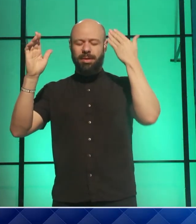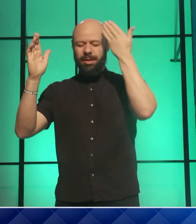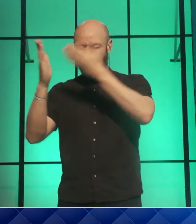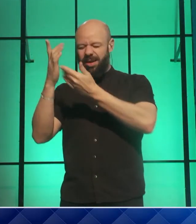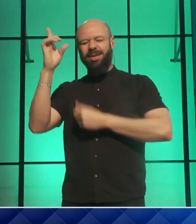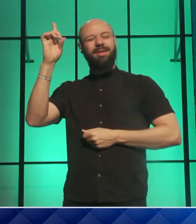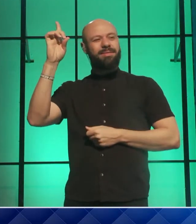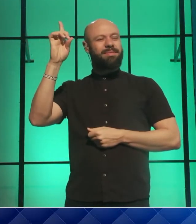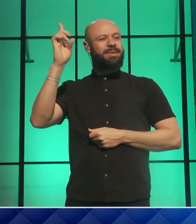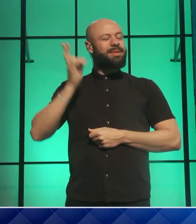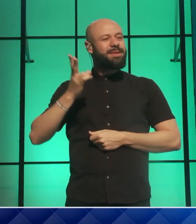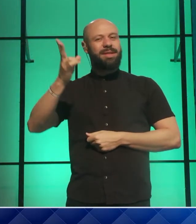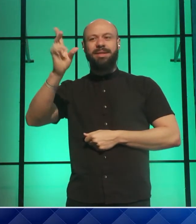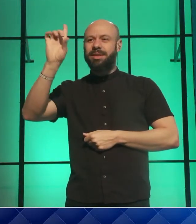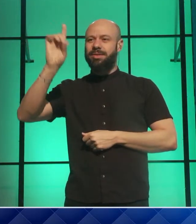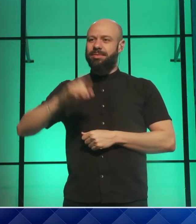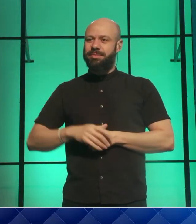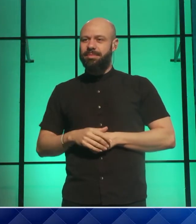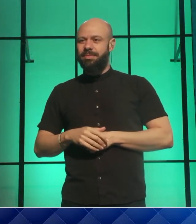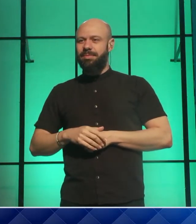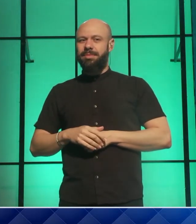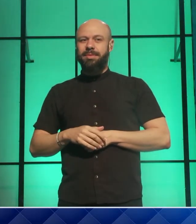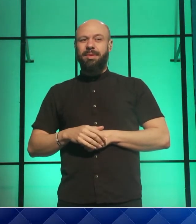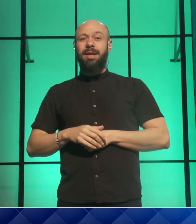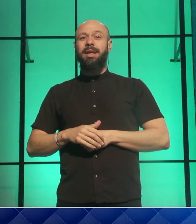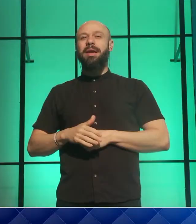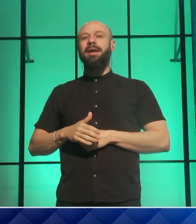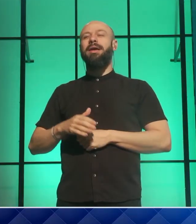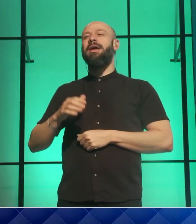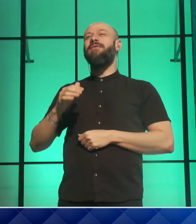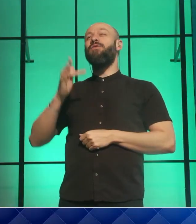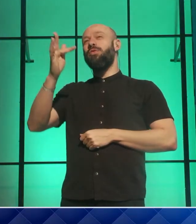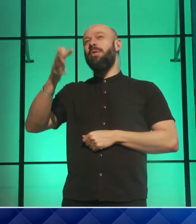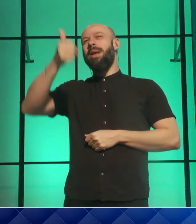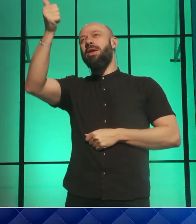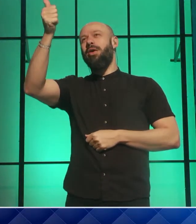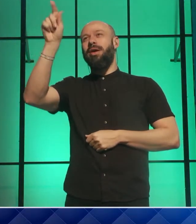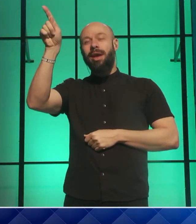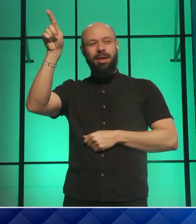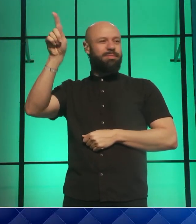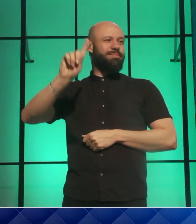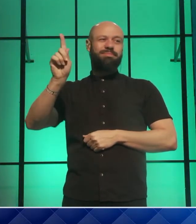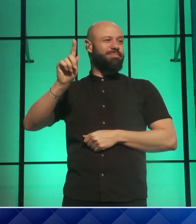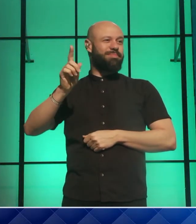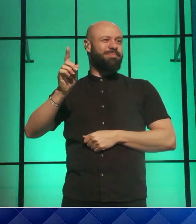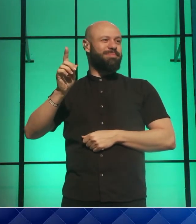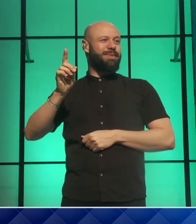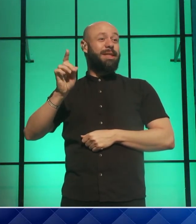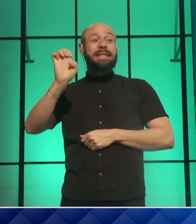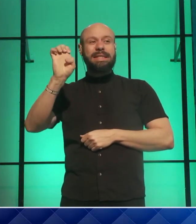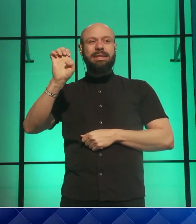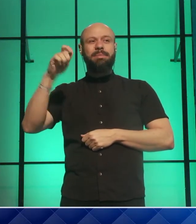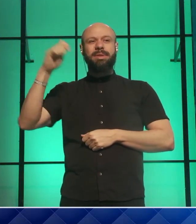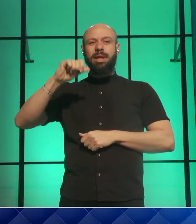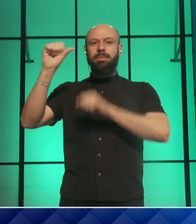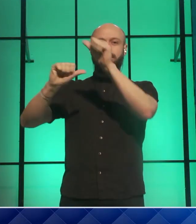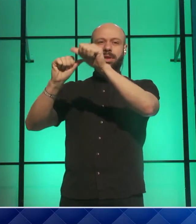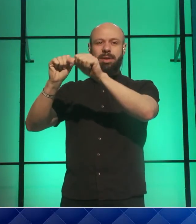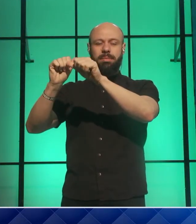Deus. Ele não pode ficar melhor, porque se Ele pudesse ficar melhor, significa que Ele não era